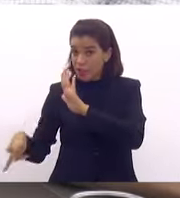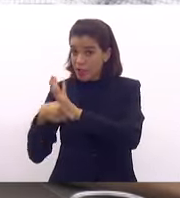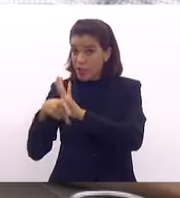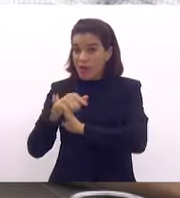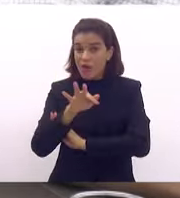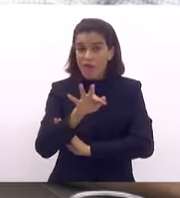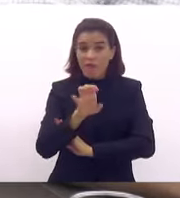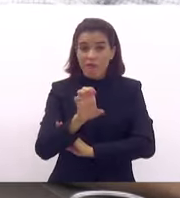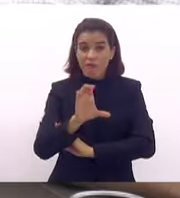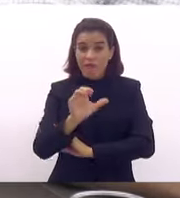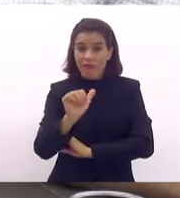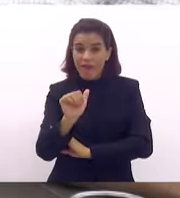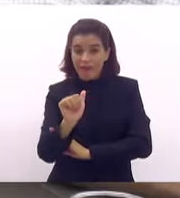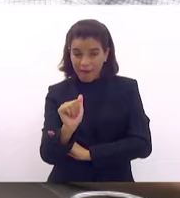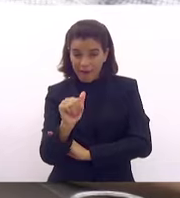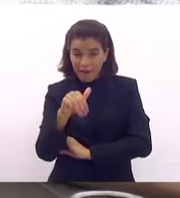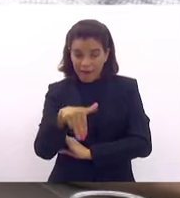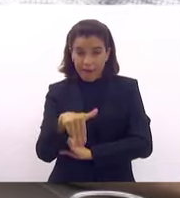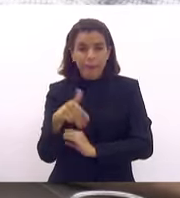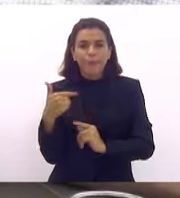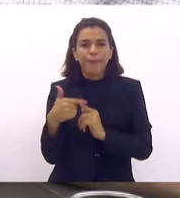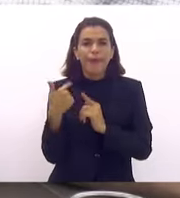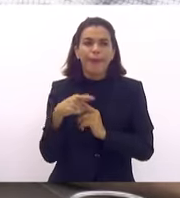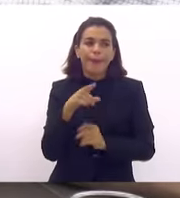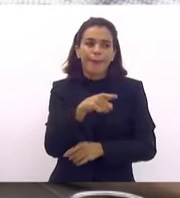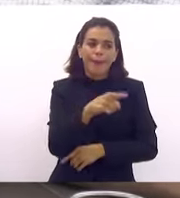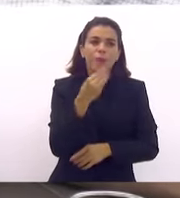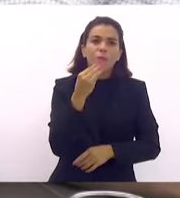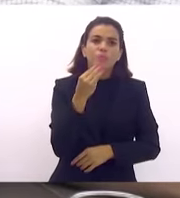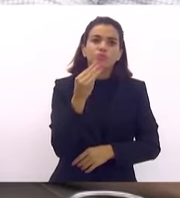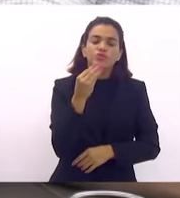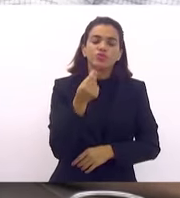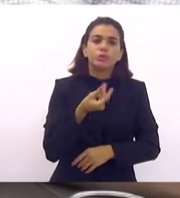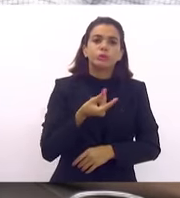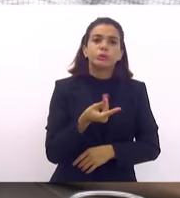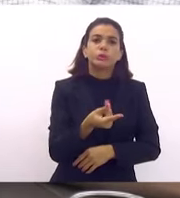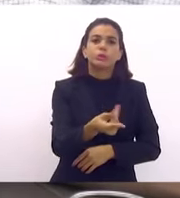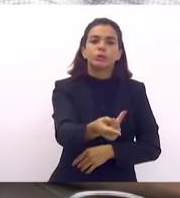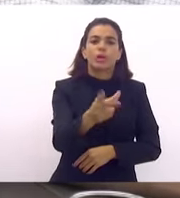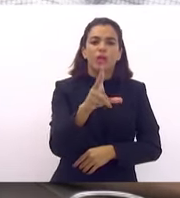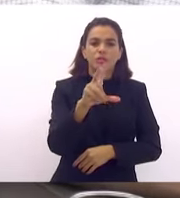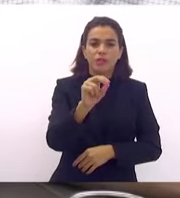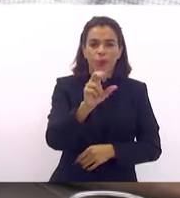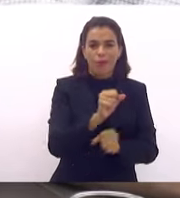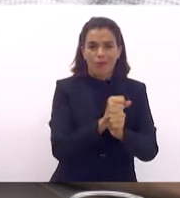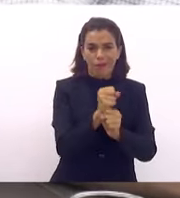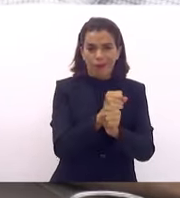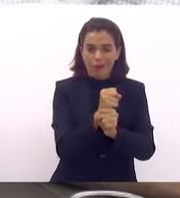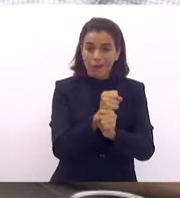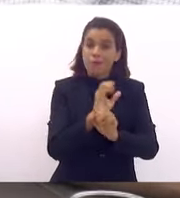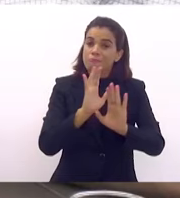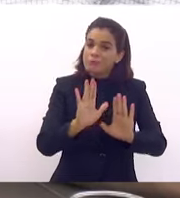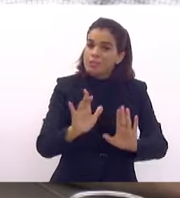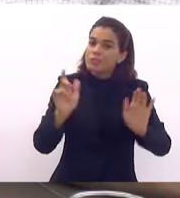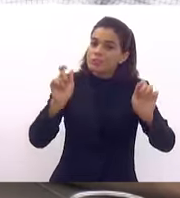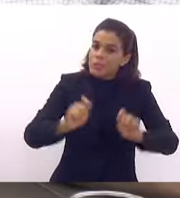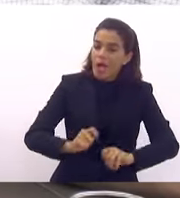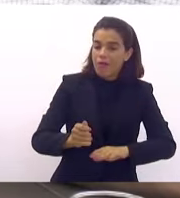em 50 anos, resolver em 20, por exemplo. Mas havia um problema legal. Como